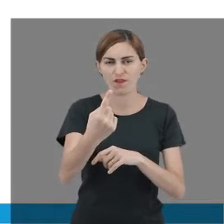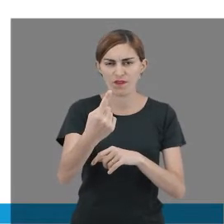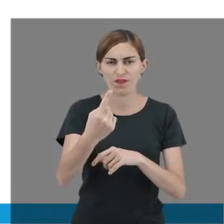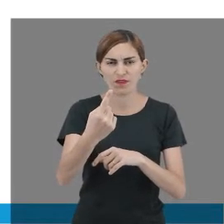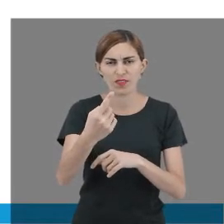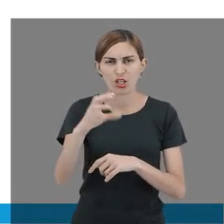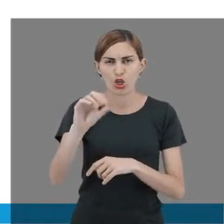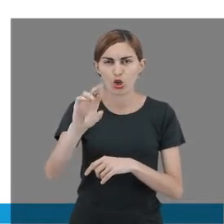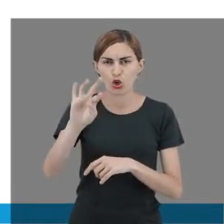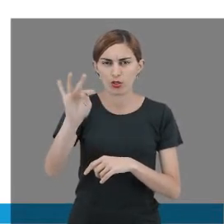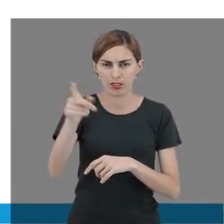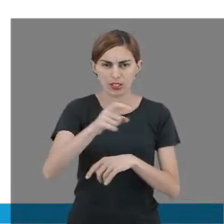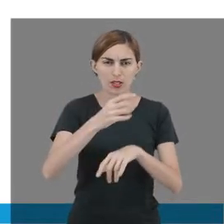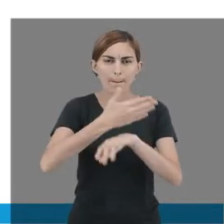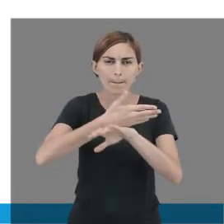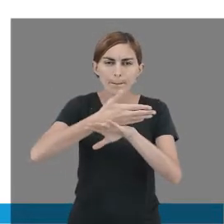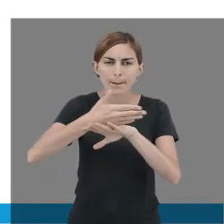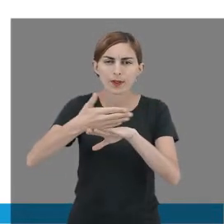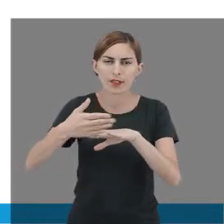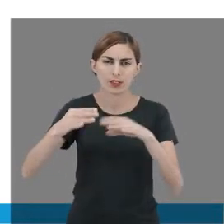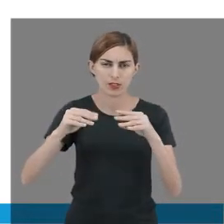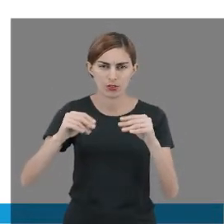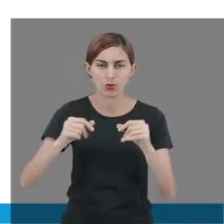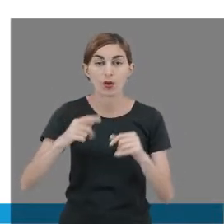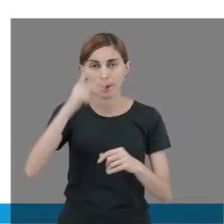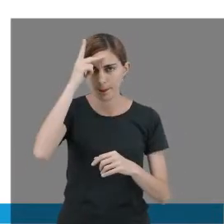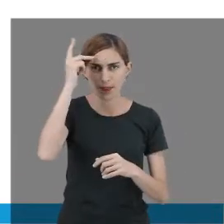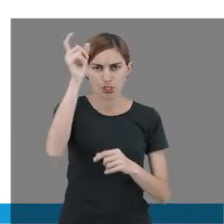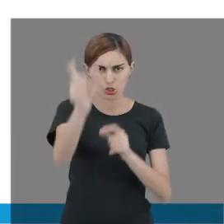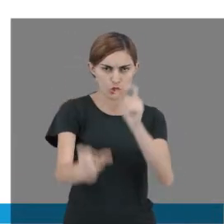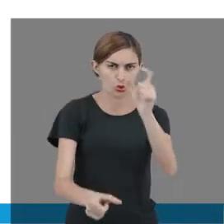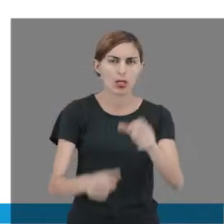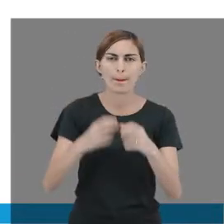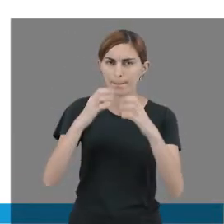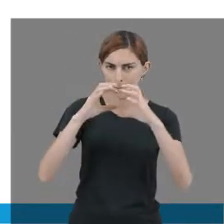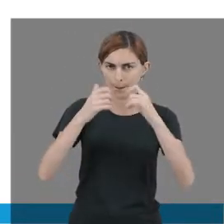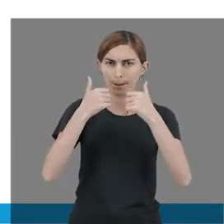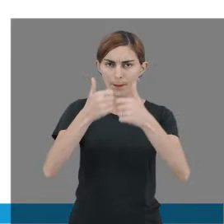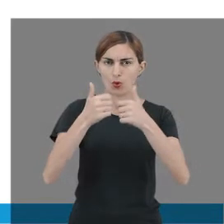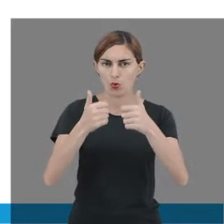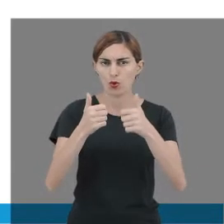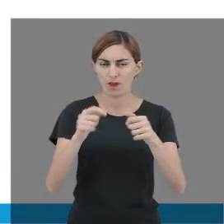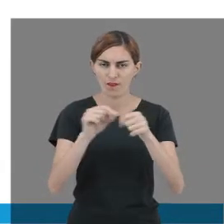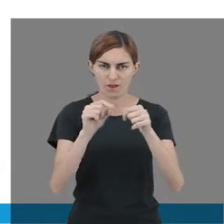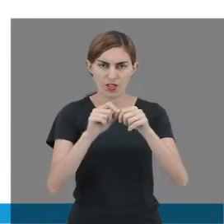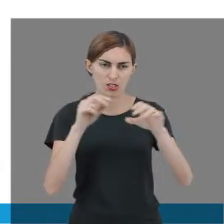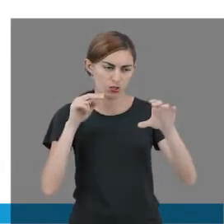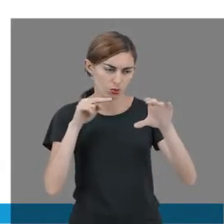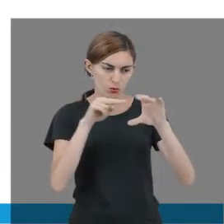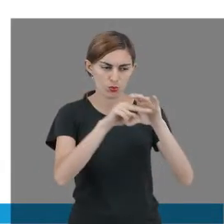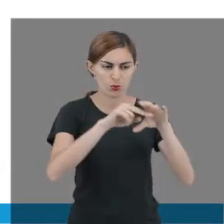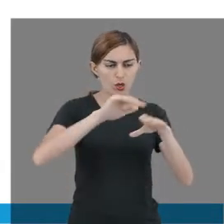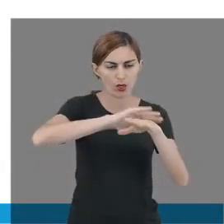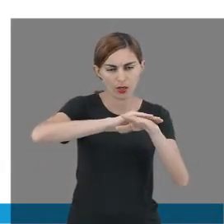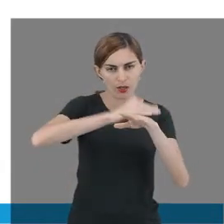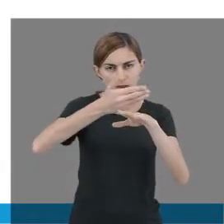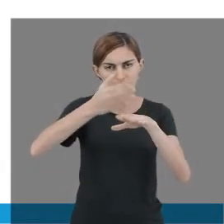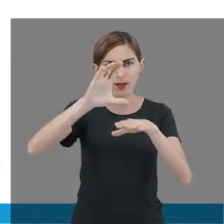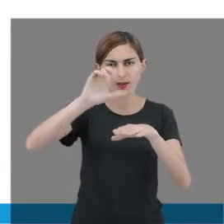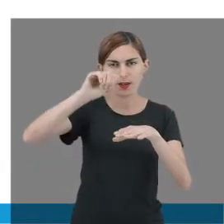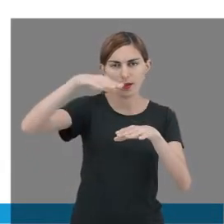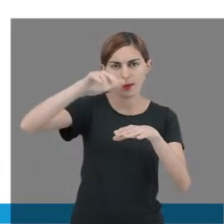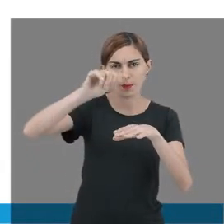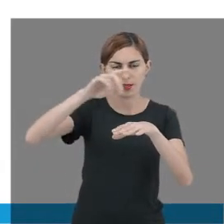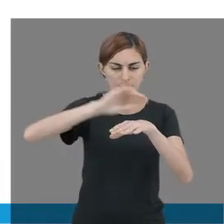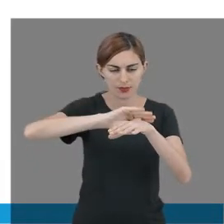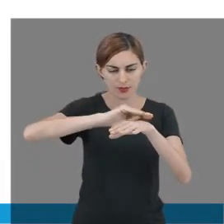o córtex, a substância branca, ele é fininho. No paciente que tem uma malformação, na hora que vai fazer a formação das camadas, as células se